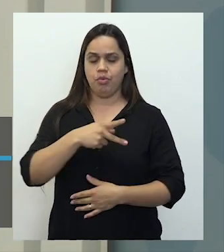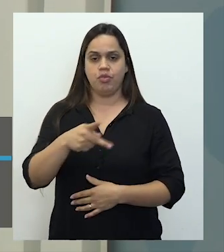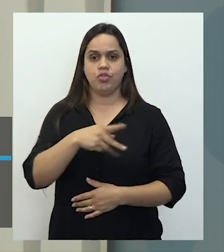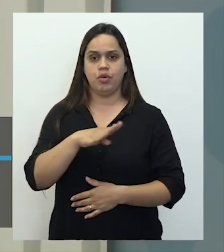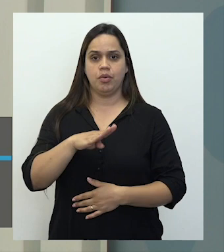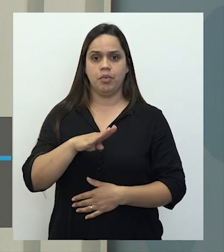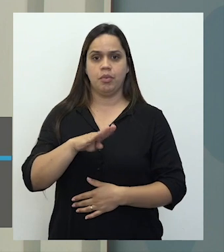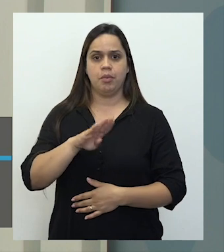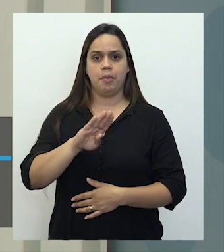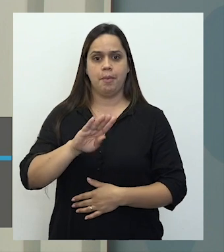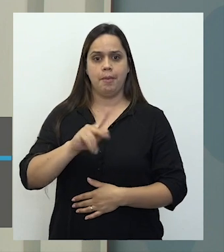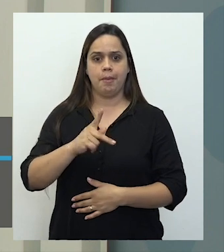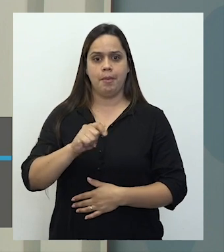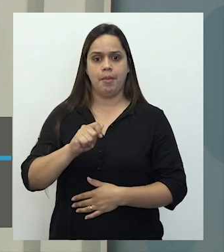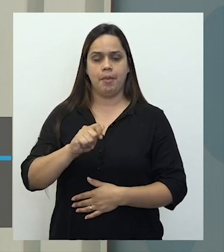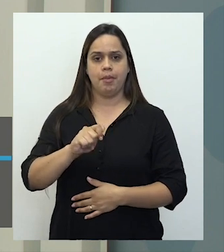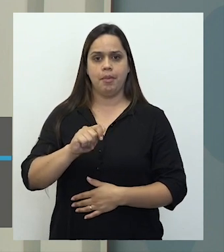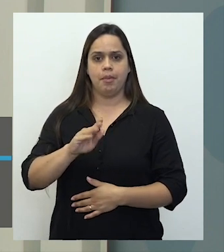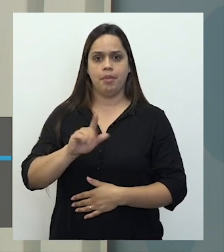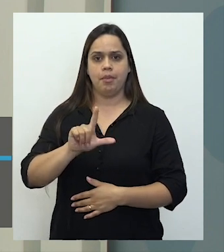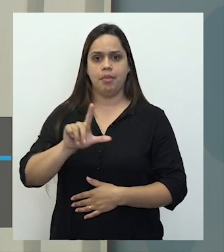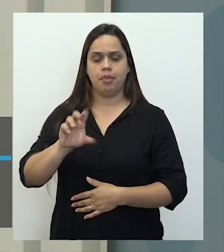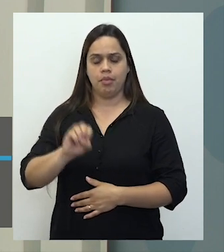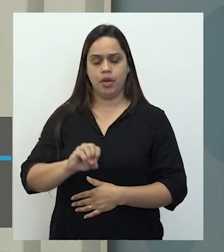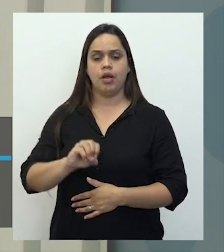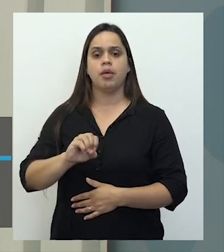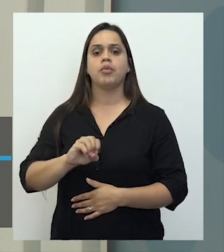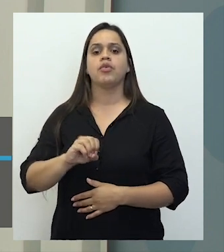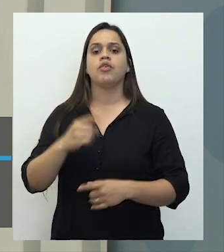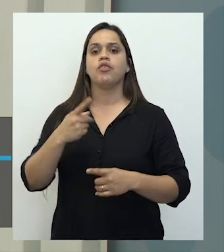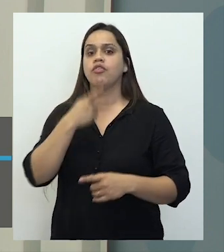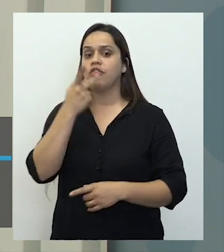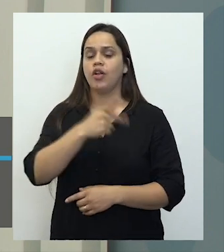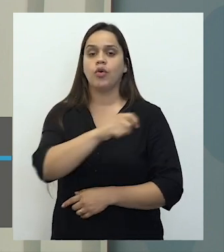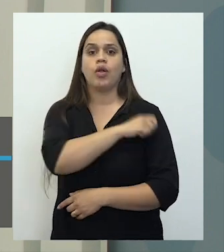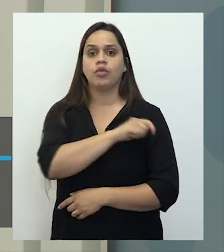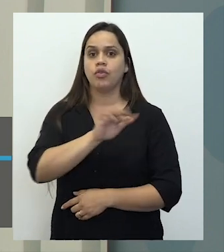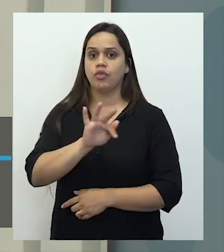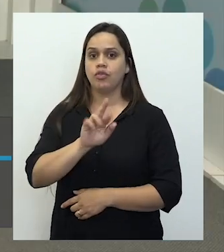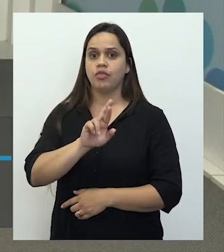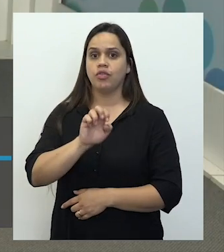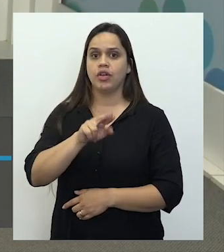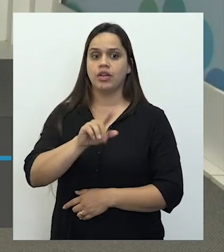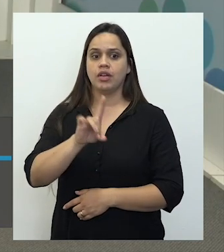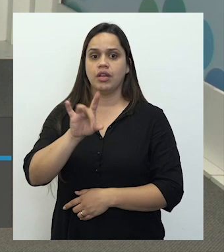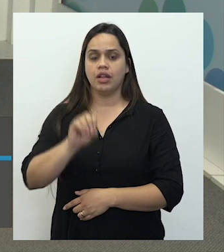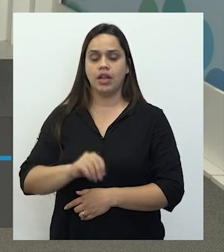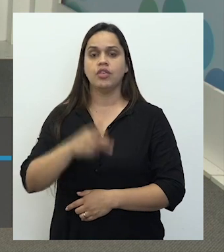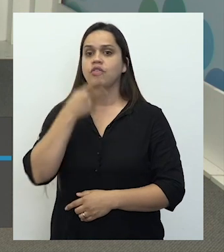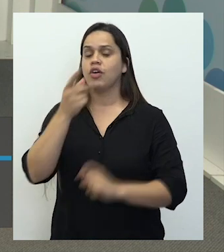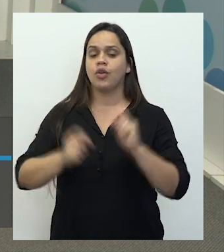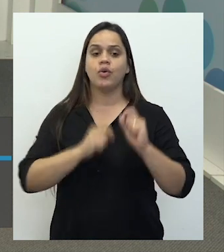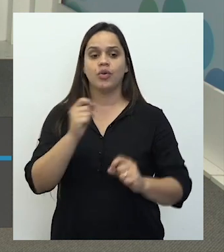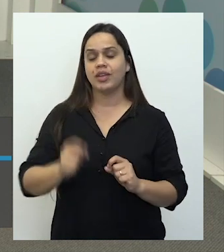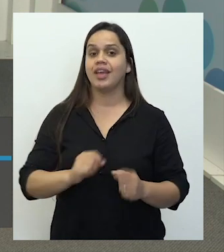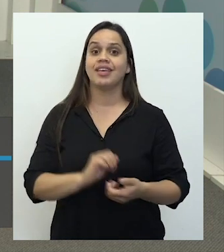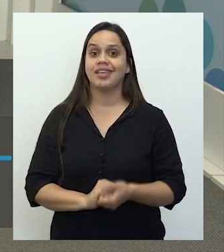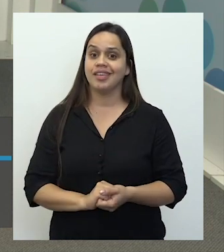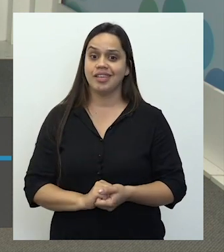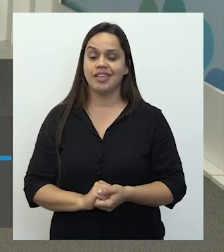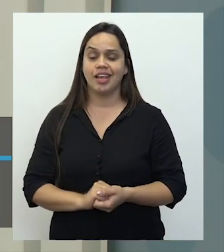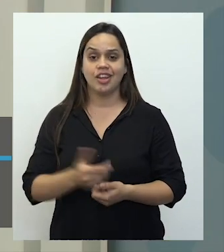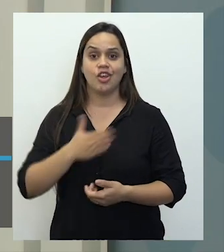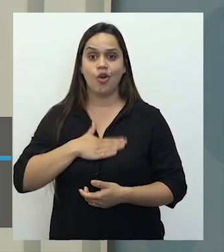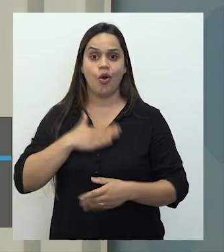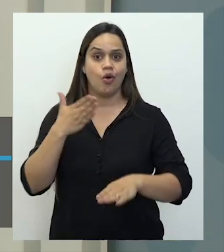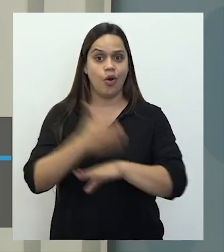Fernando diz que ele vai ao cinema porque lá ele consegue ver os lançamentos. É bem, poxa, bacana. O Pablo está participando com a gente desde a aula da primeira série, professor Mauro. Nossa, o